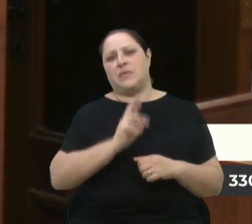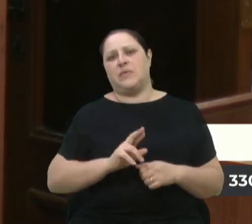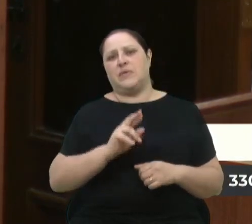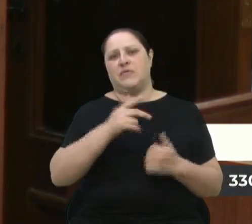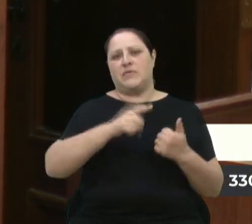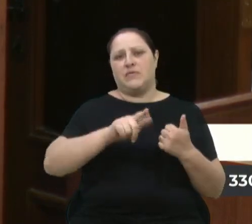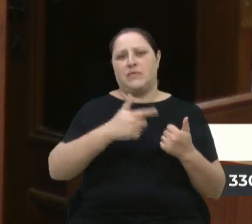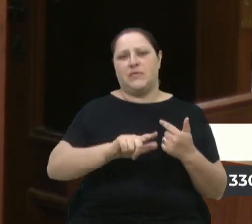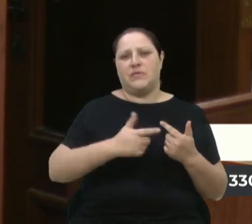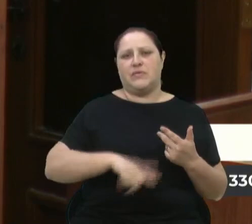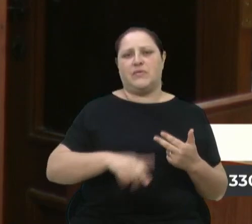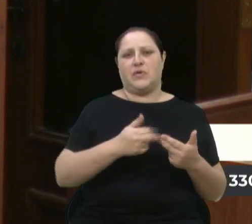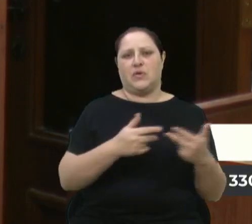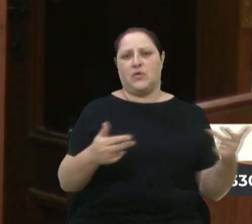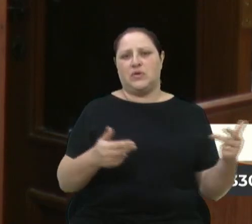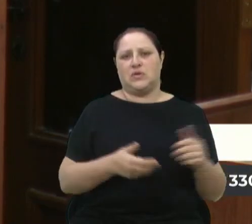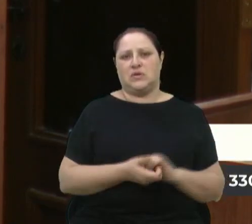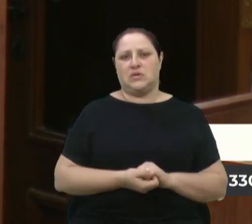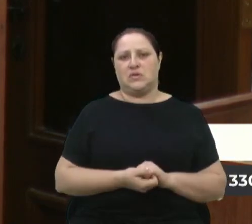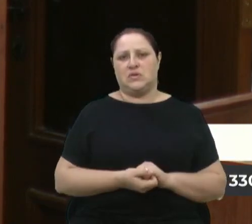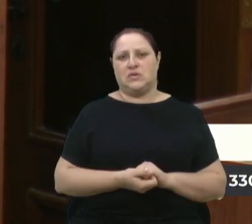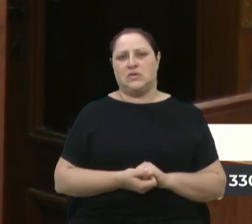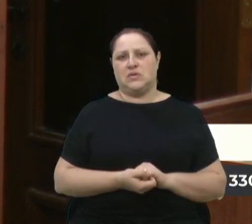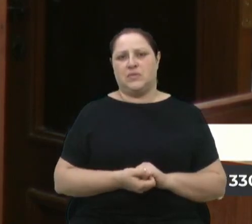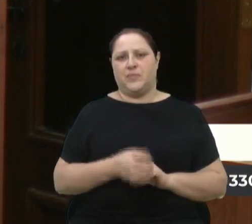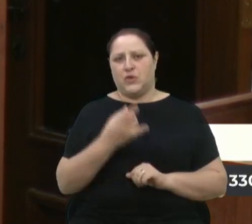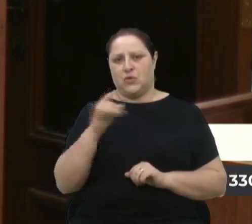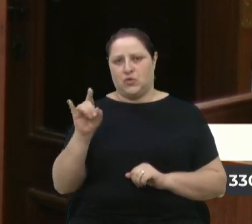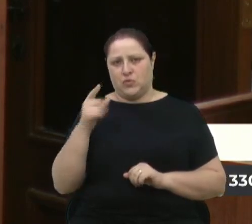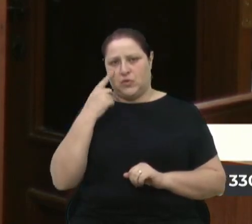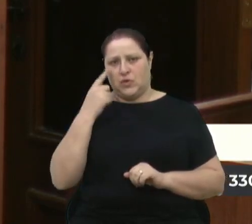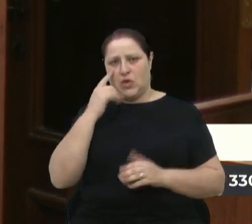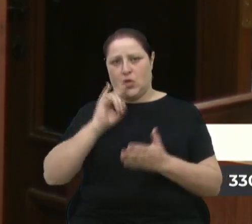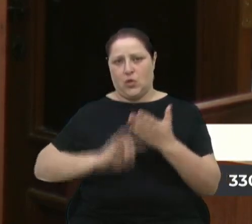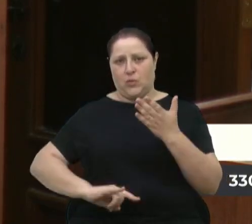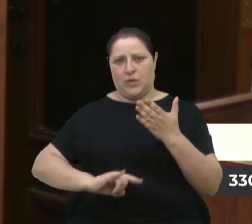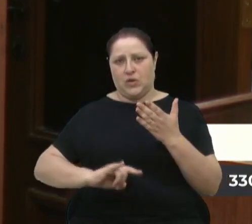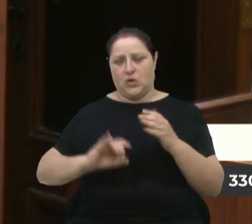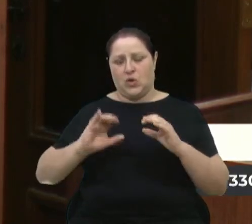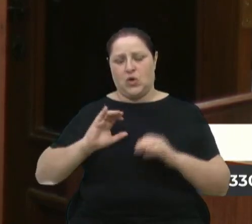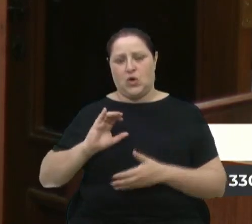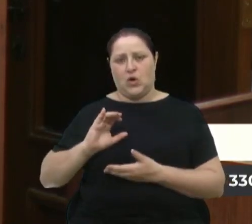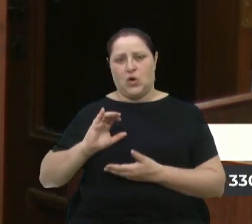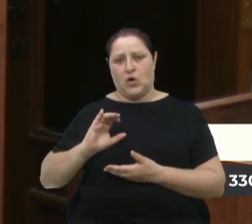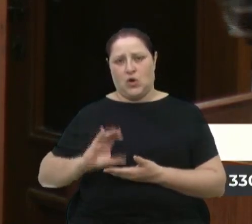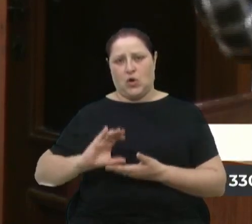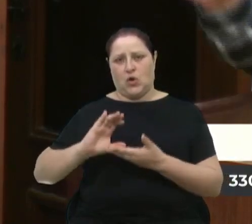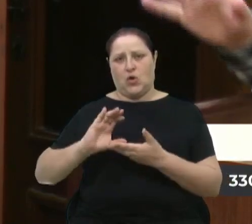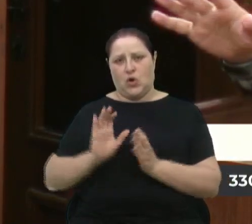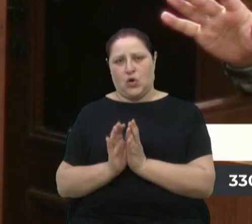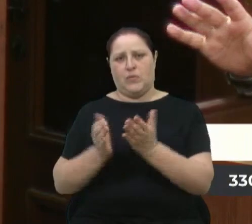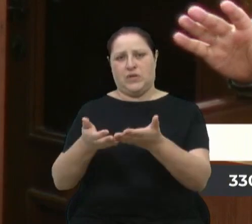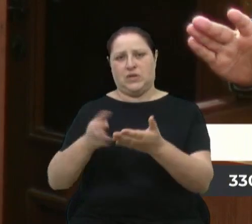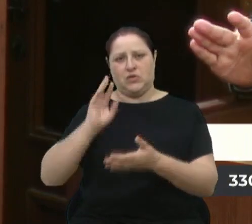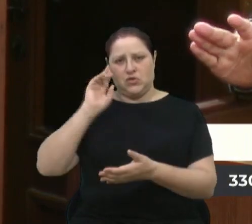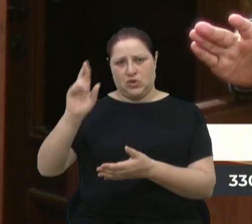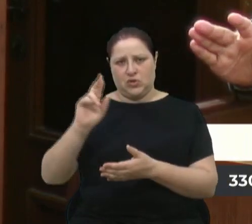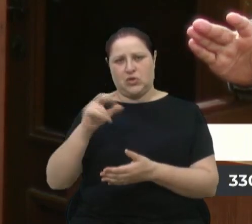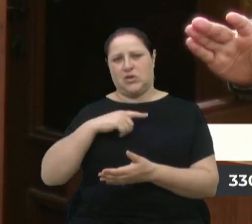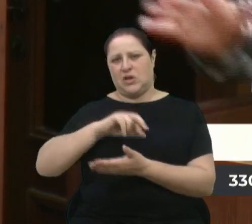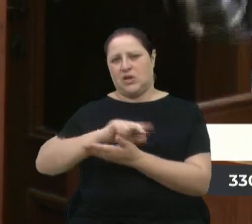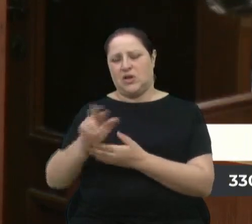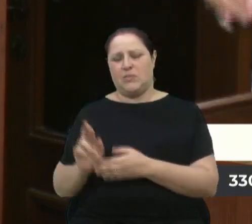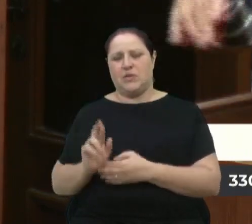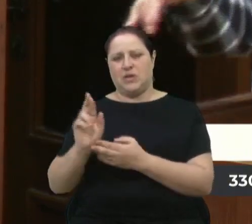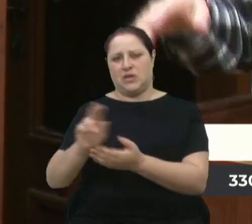coisas. E, por fim, que eu quero deixar aqui, esse documento é da comissão de diretores, ok? Tem a representação de vários